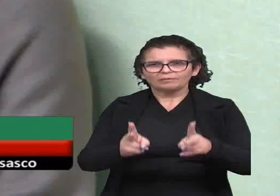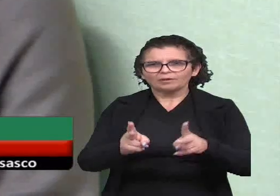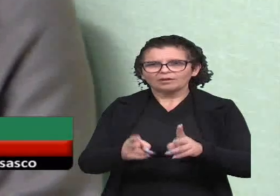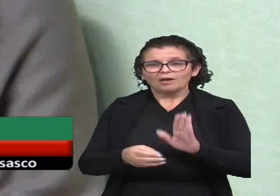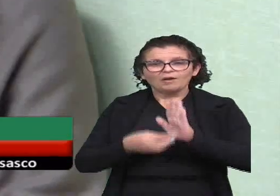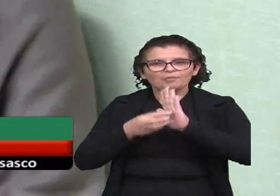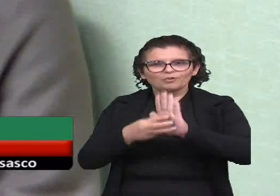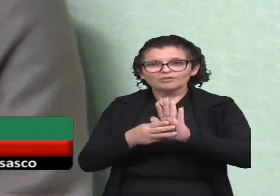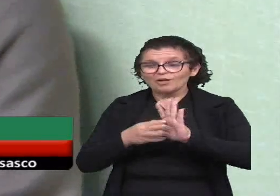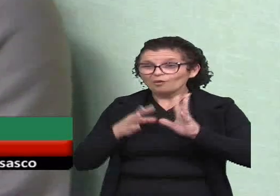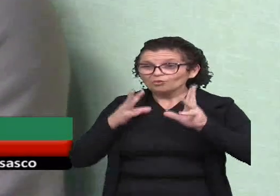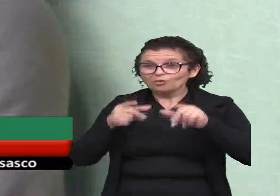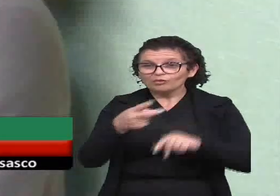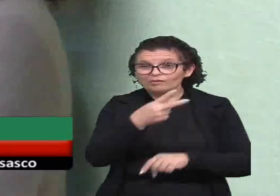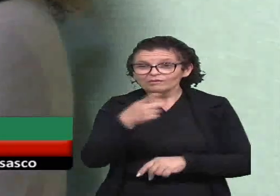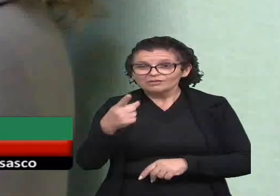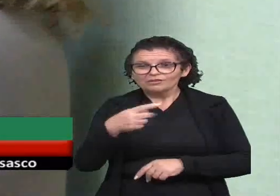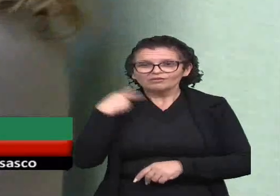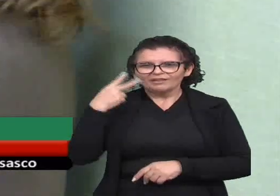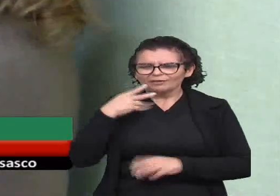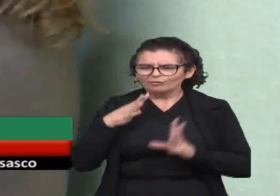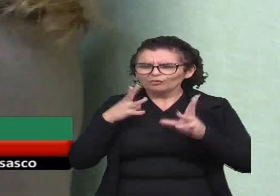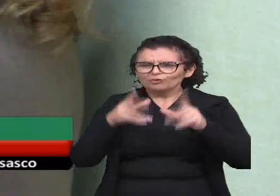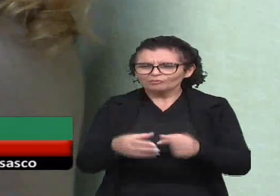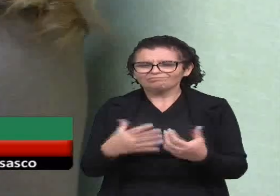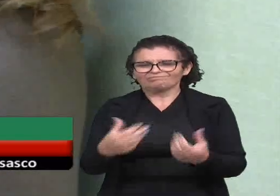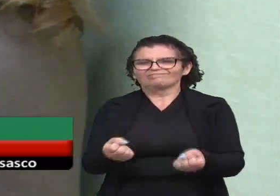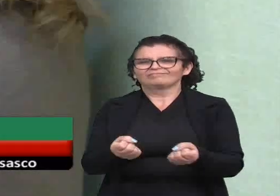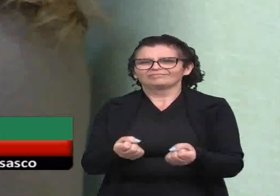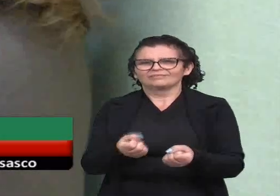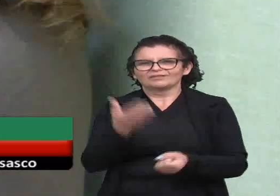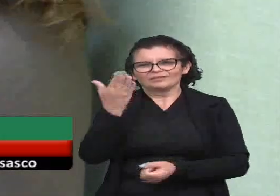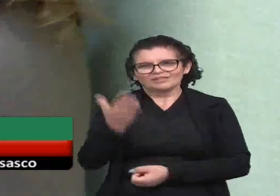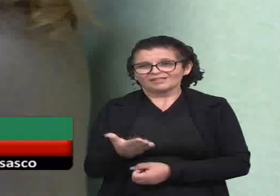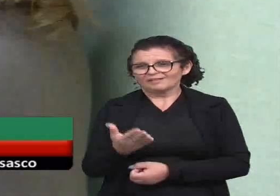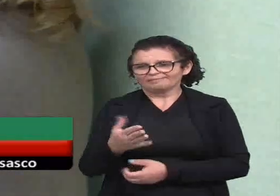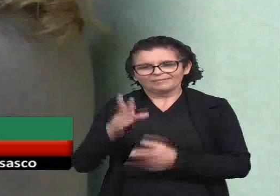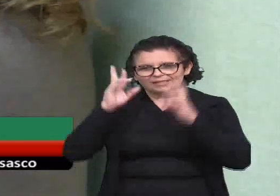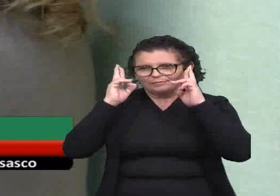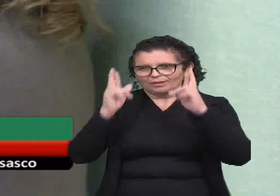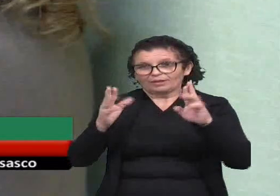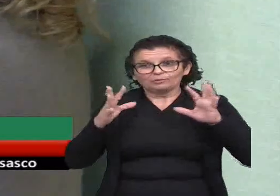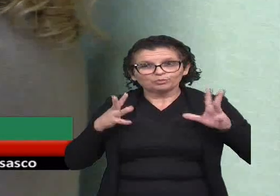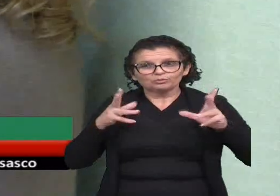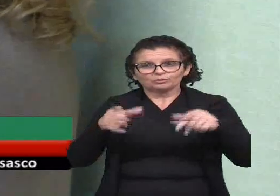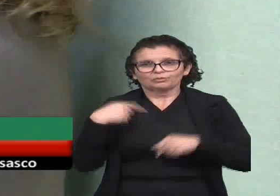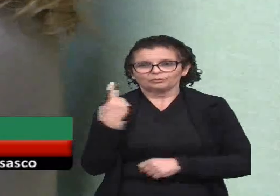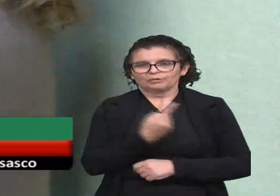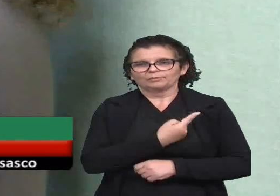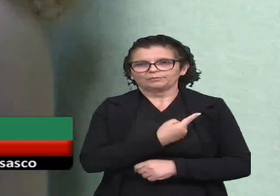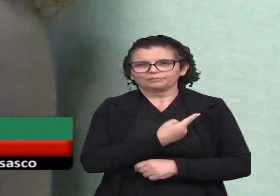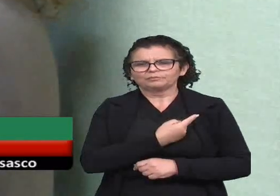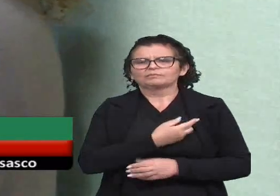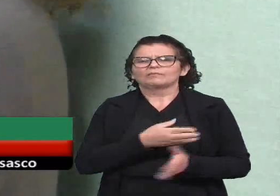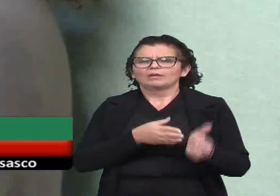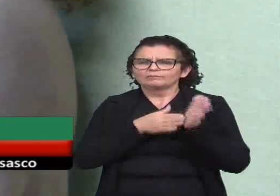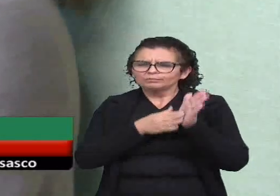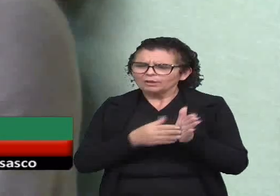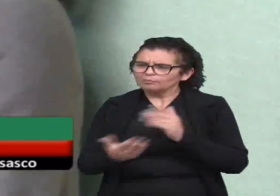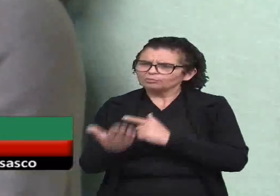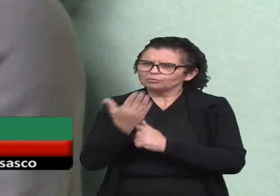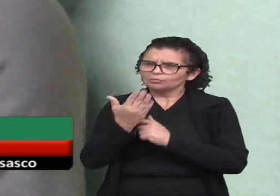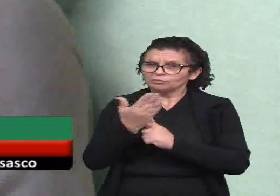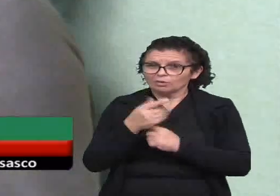foi unânime dos 21 vereadores, porque, de verdade, você é uma unanimidade aqui no nosso meio. Então, nos ajudou demais, e não